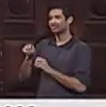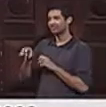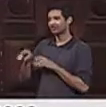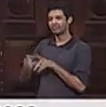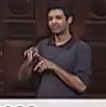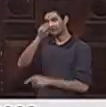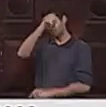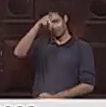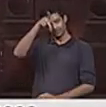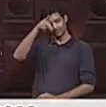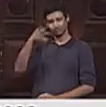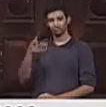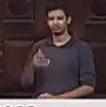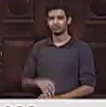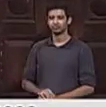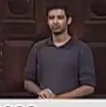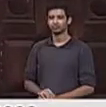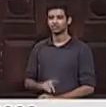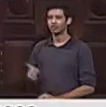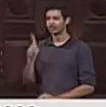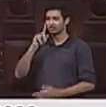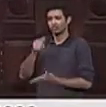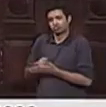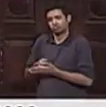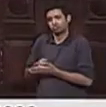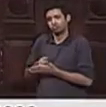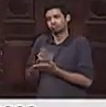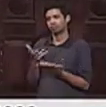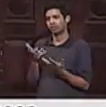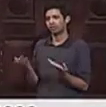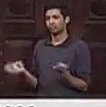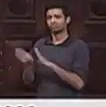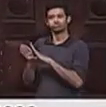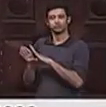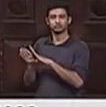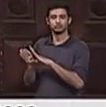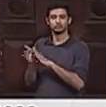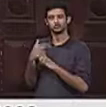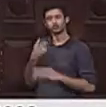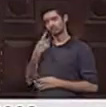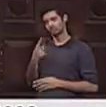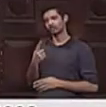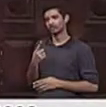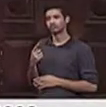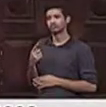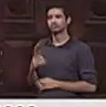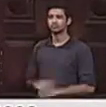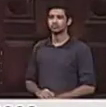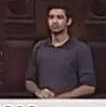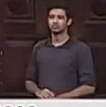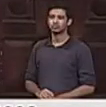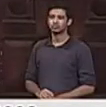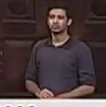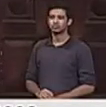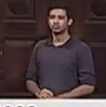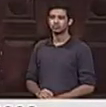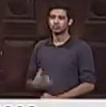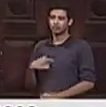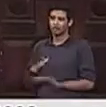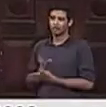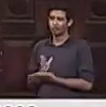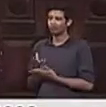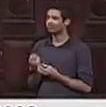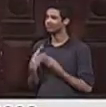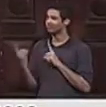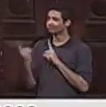assim, a decisão não pode ser apenas fechar. Isso tem que vir acompanhado de algum plano de contingência, algum plano de atendimento excepcional,